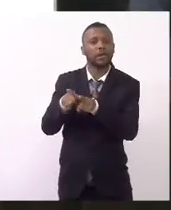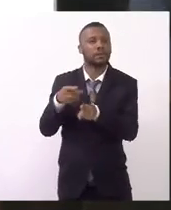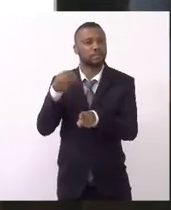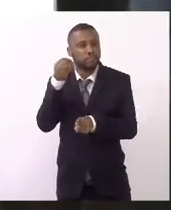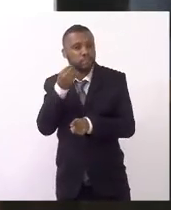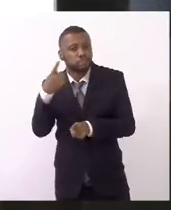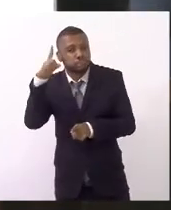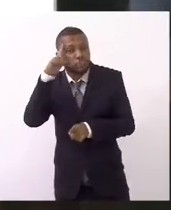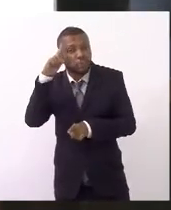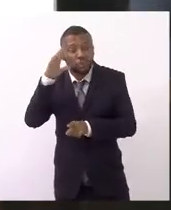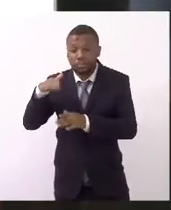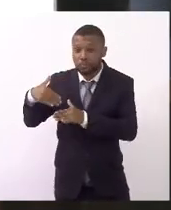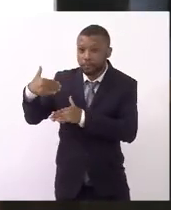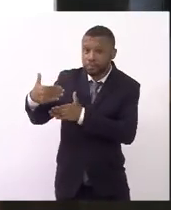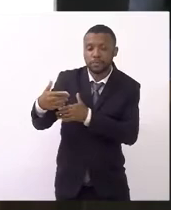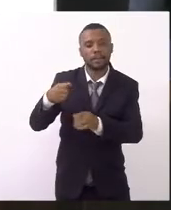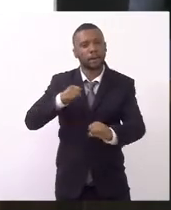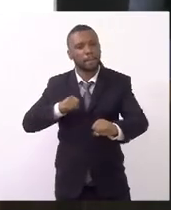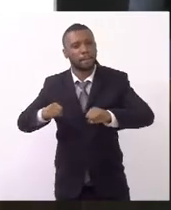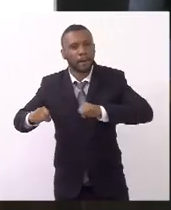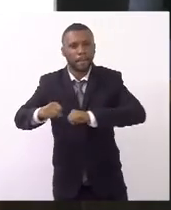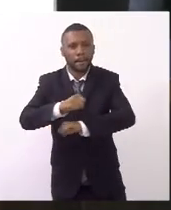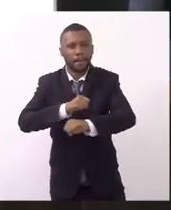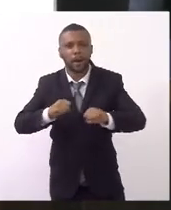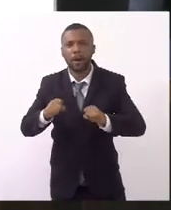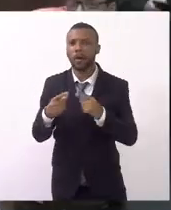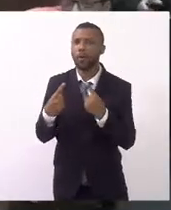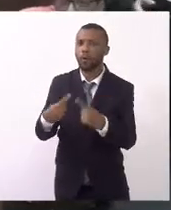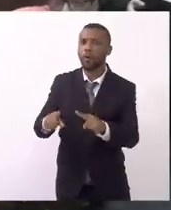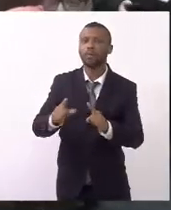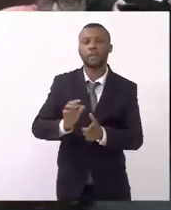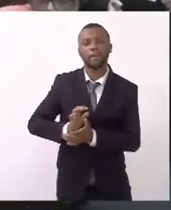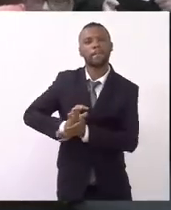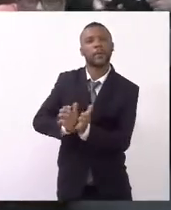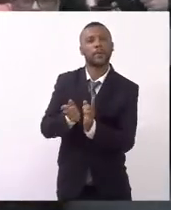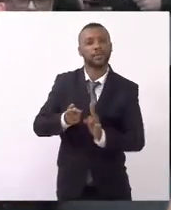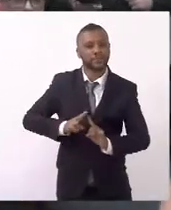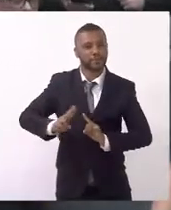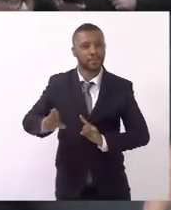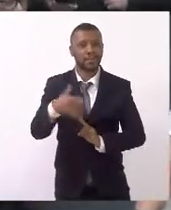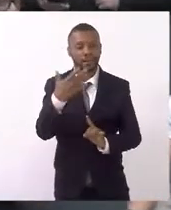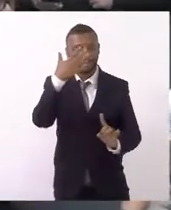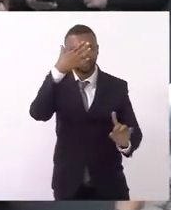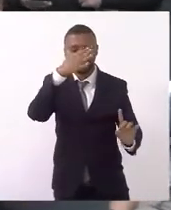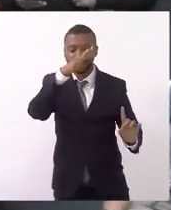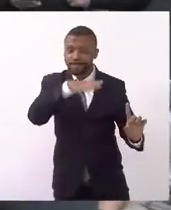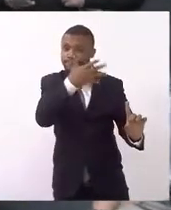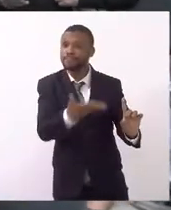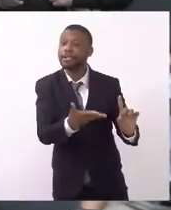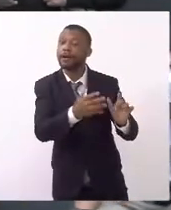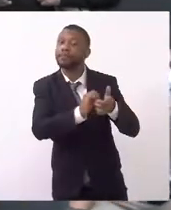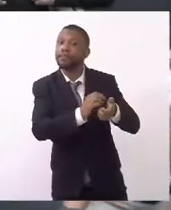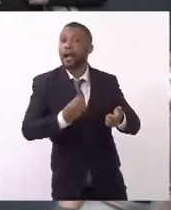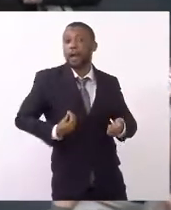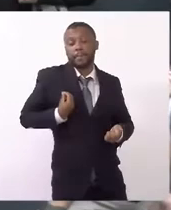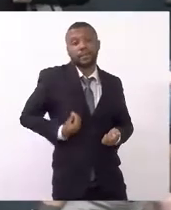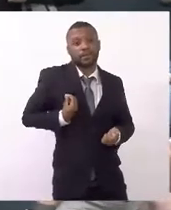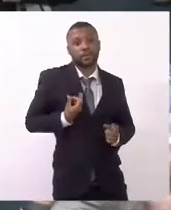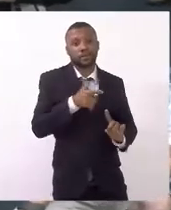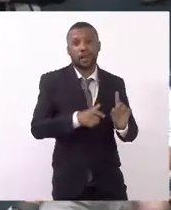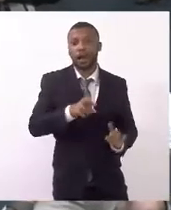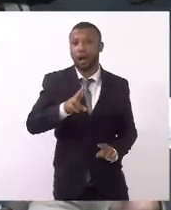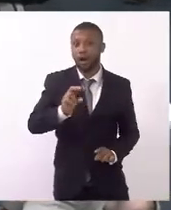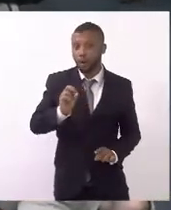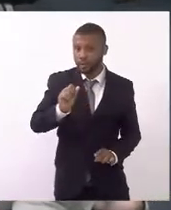na luta contra o racismo religioso Gostaria de saudar também a presença da senhora Rosângela Castro